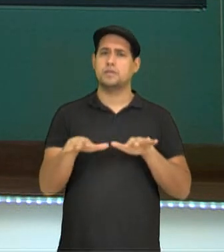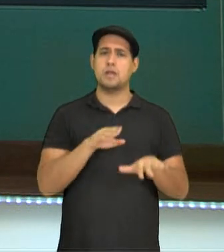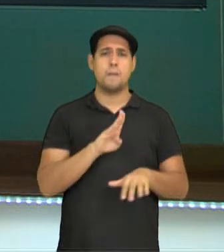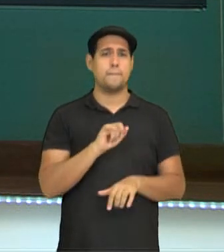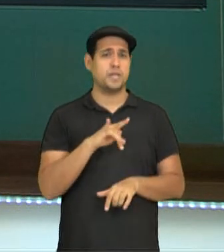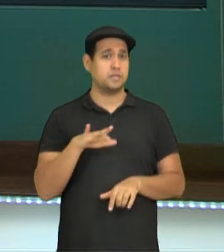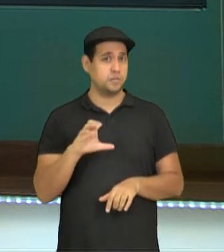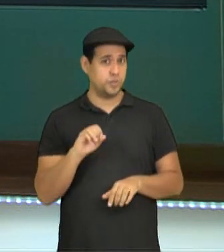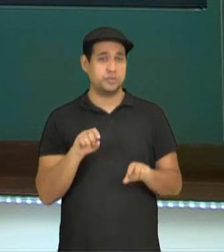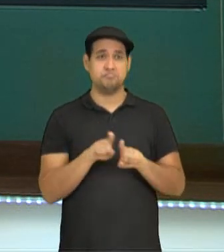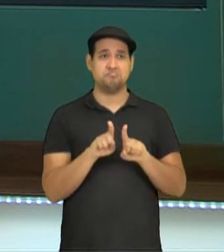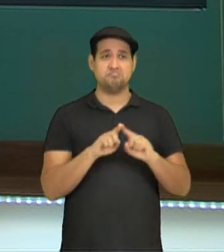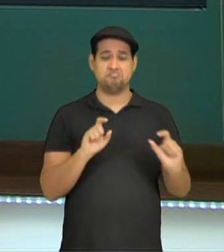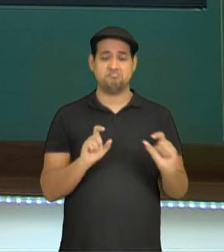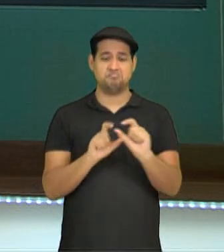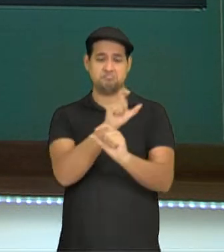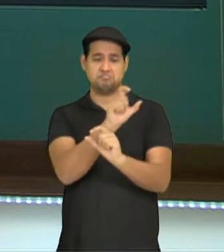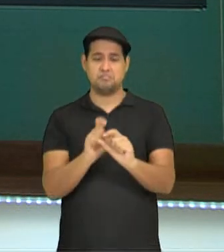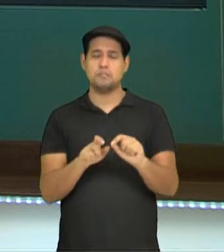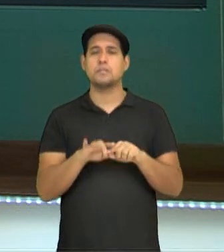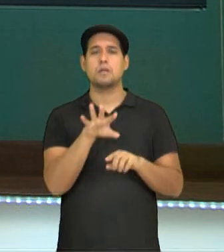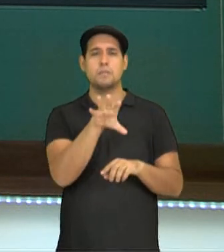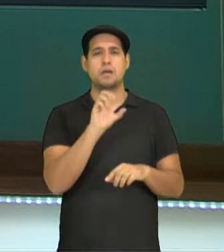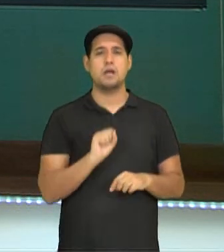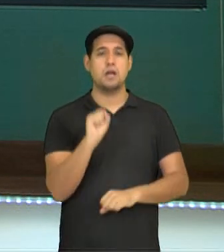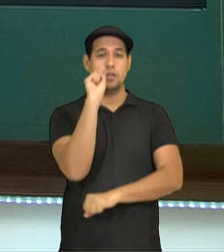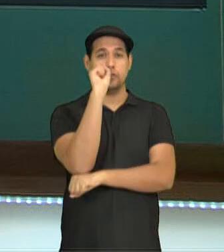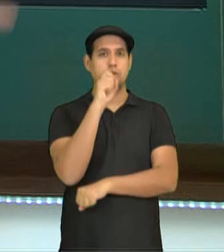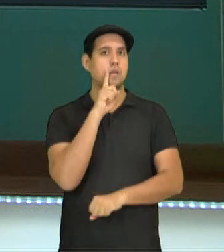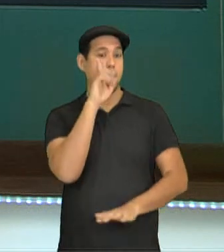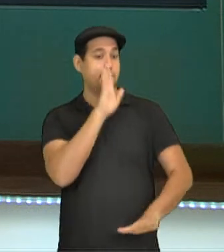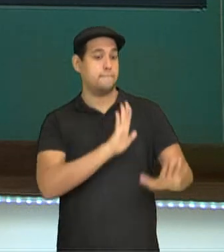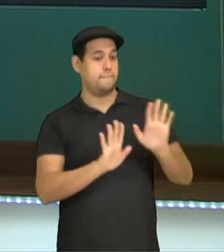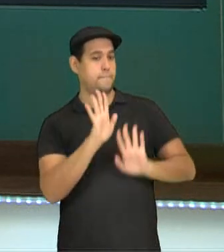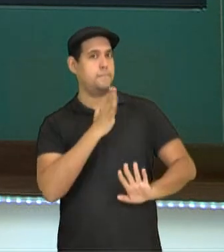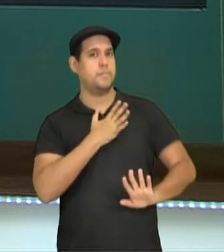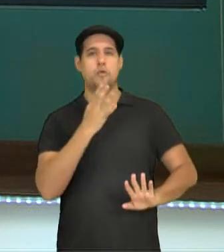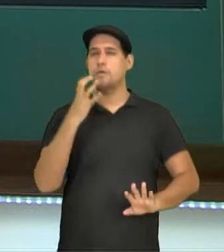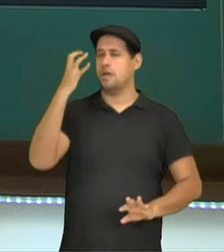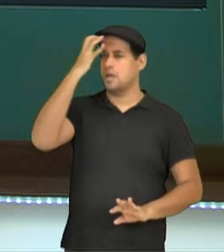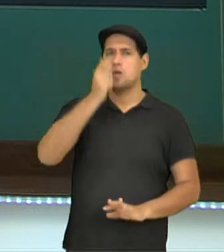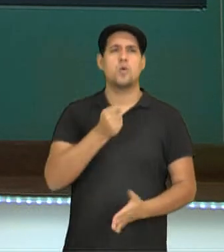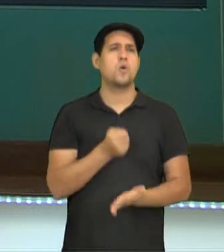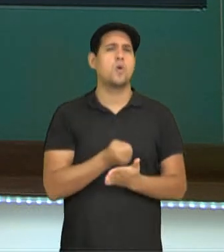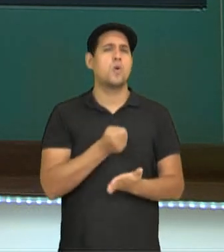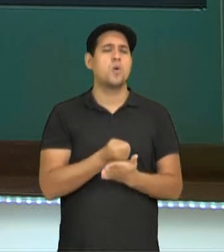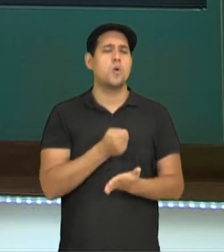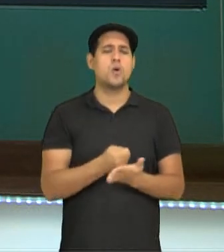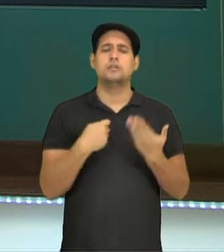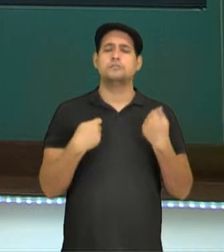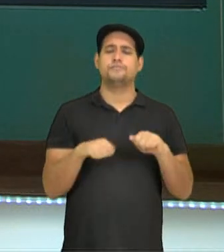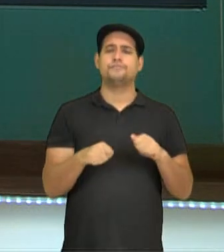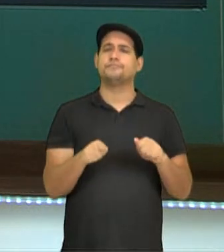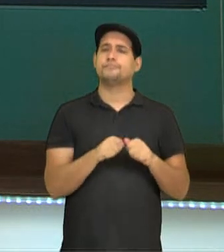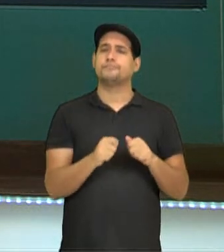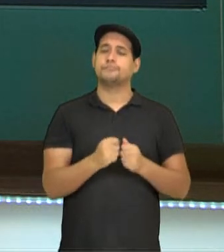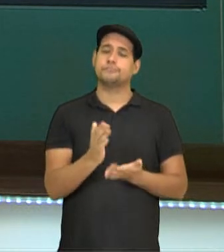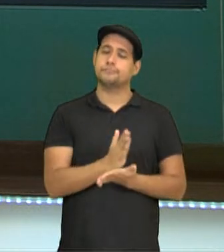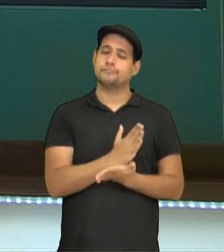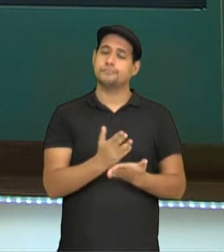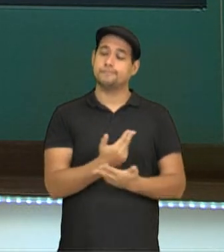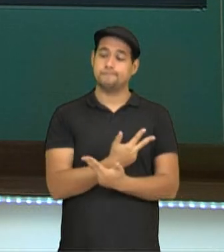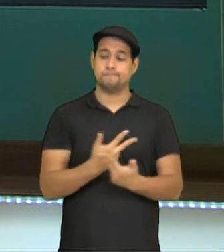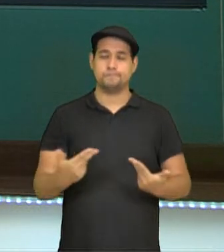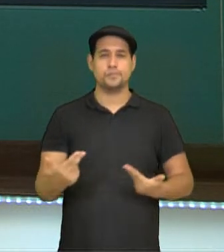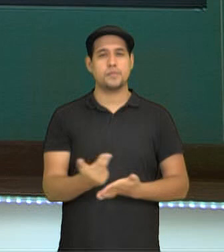bispo em diagonal e capturar a torre que está ameaçando o meu rei. Então, obrigatoriamente, eu tenho que fazer um desses